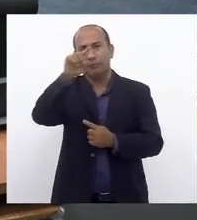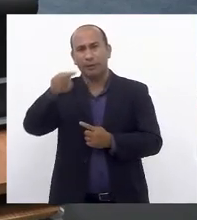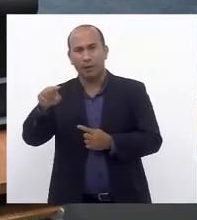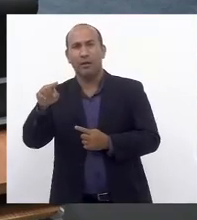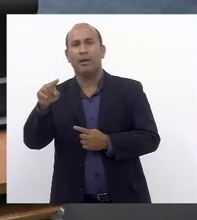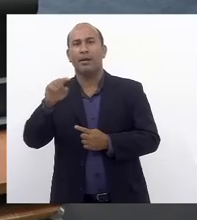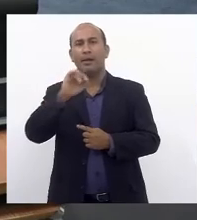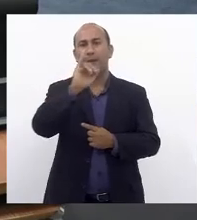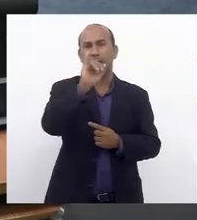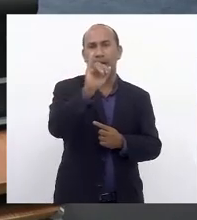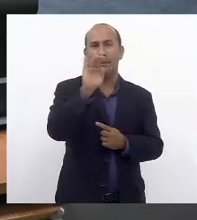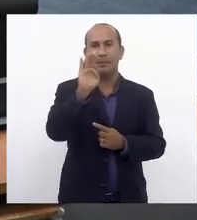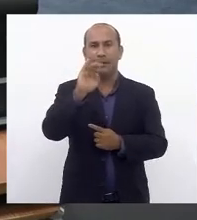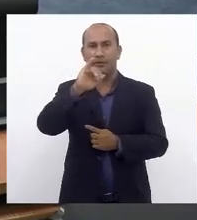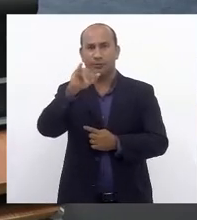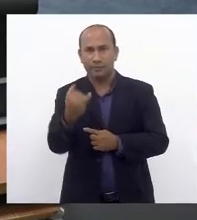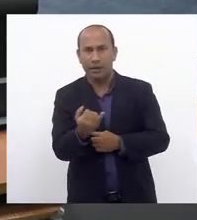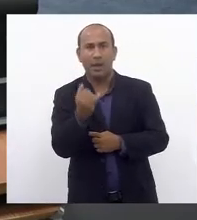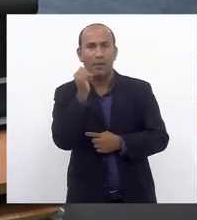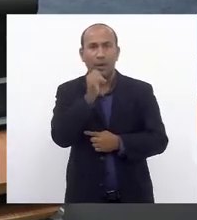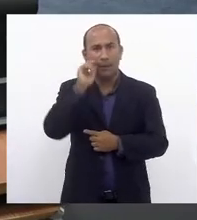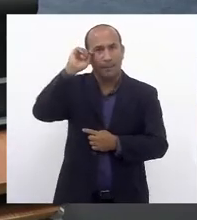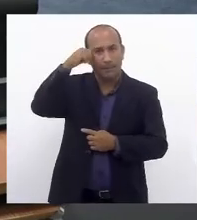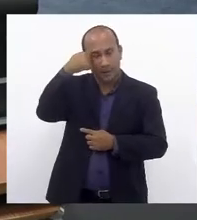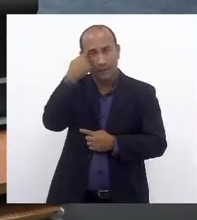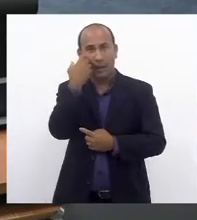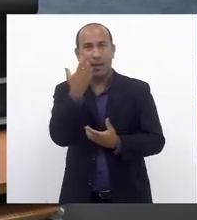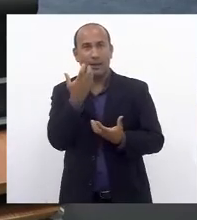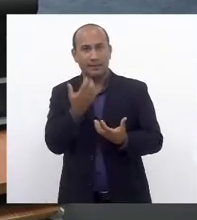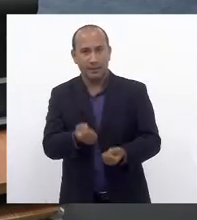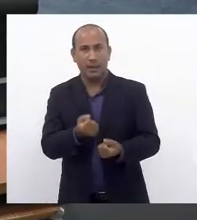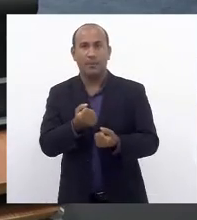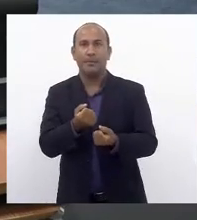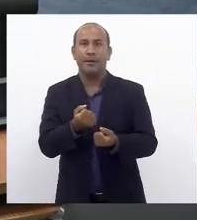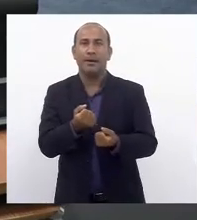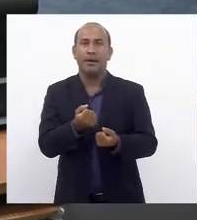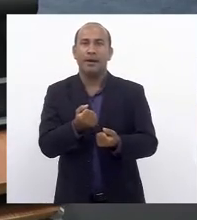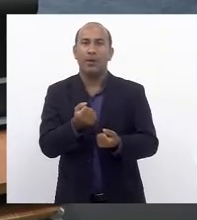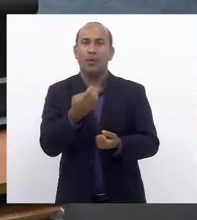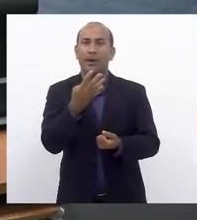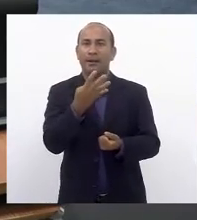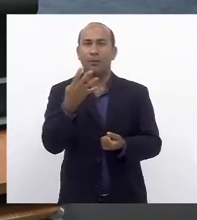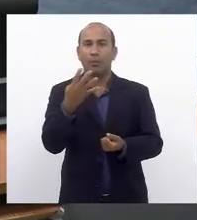atualmente uma mulher negra, por exemplo, ela recebe em média cerca de